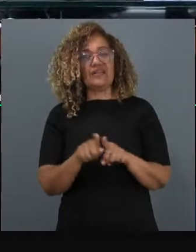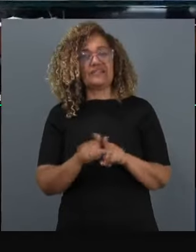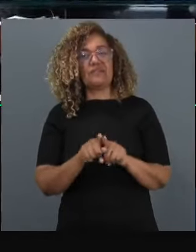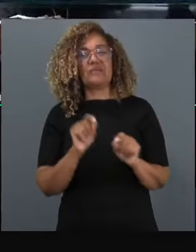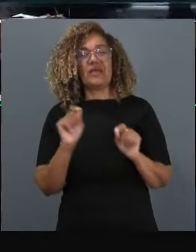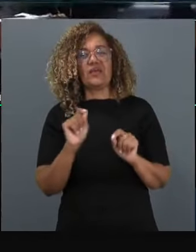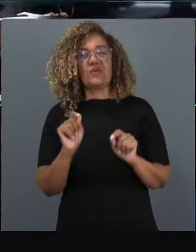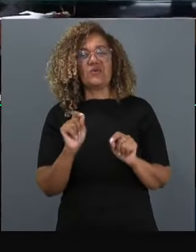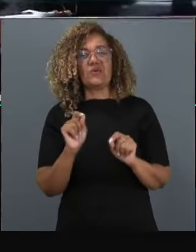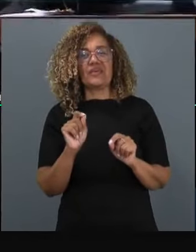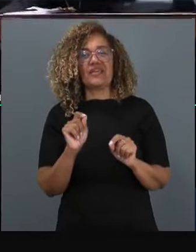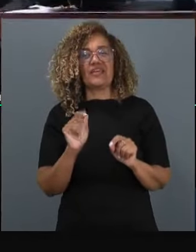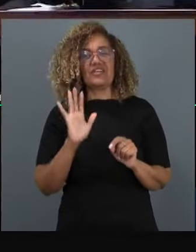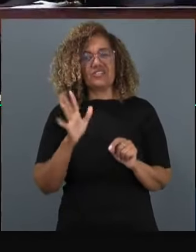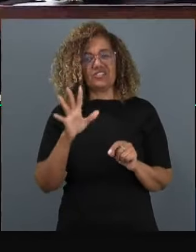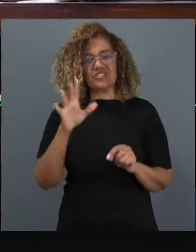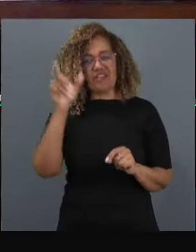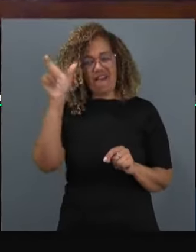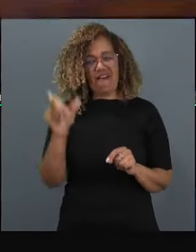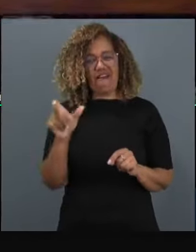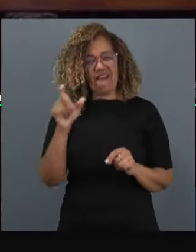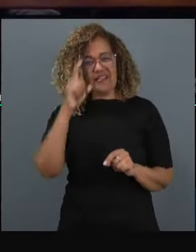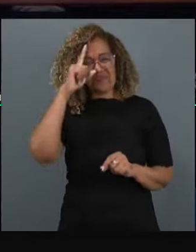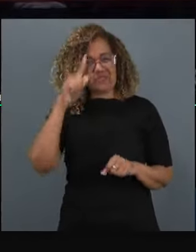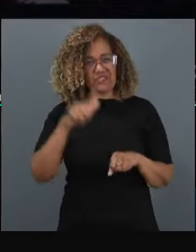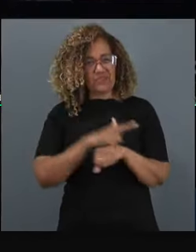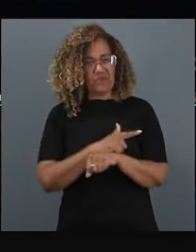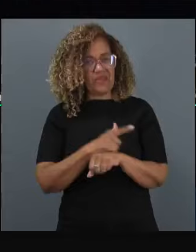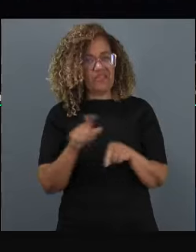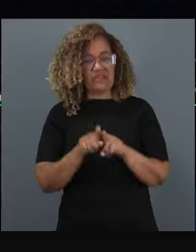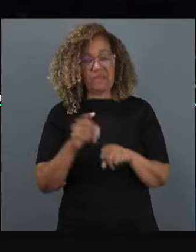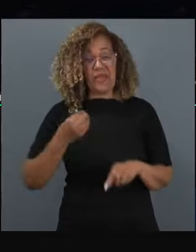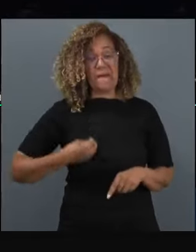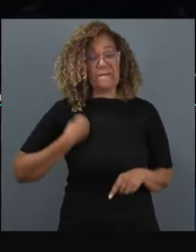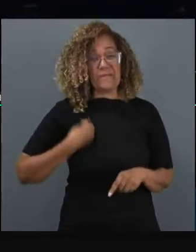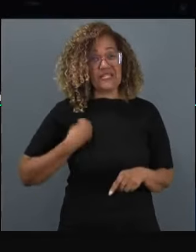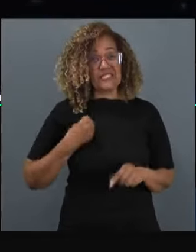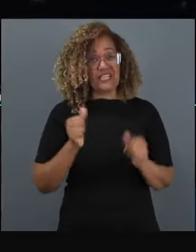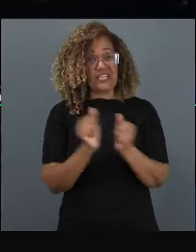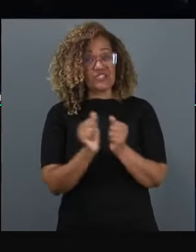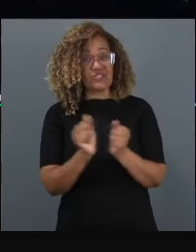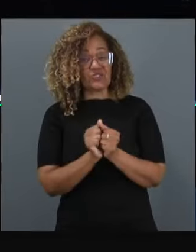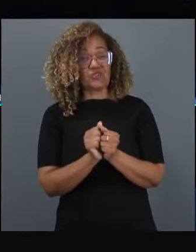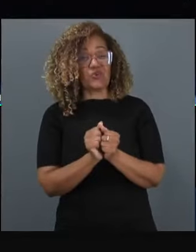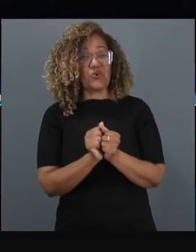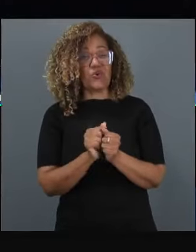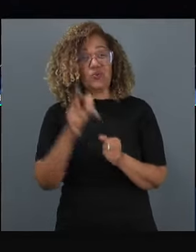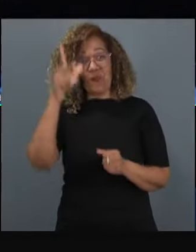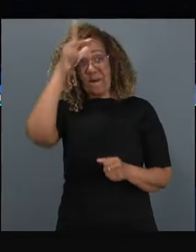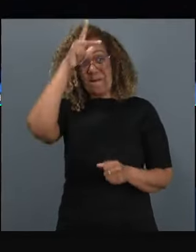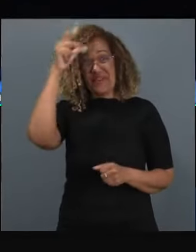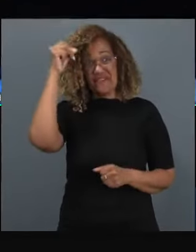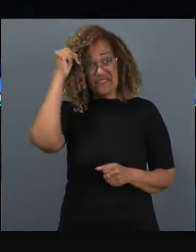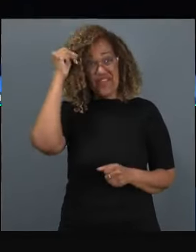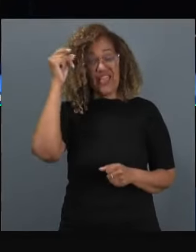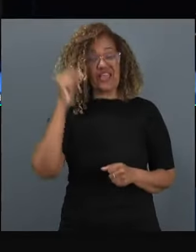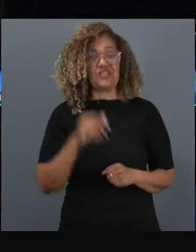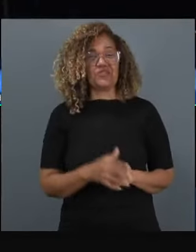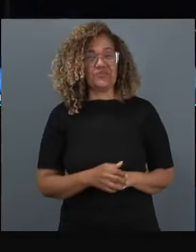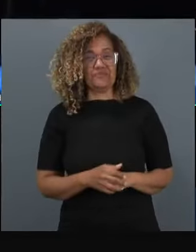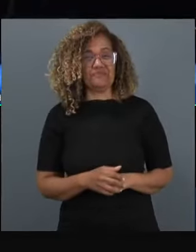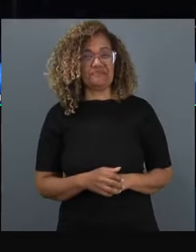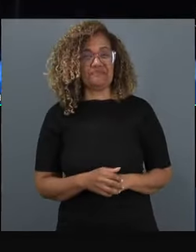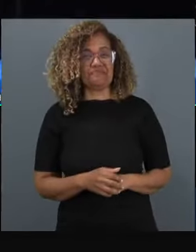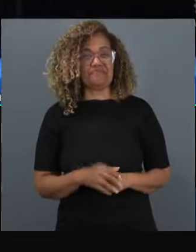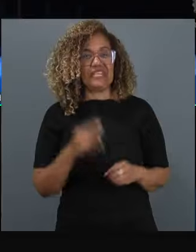sabia, né? Então, senador Esperidião, aqui eu estou também presente com os prefeitos ali